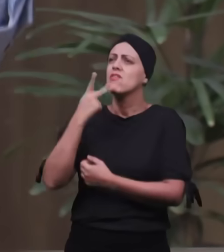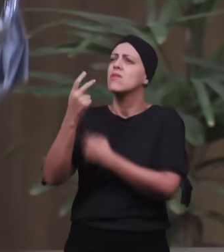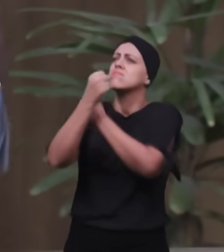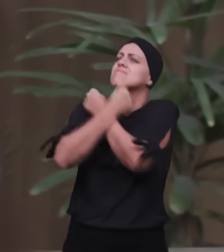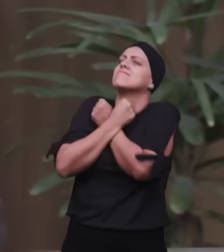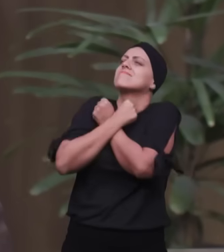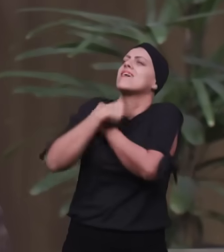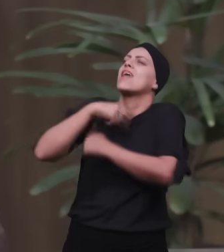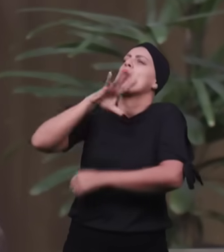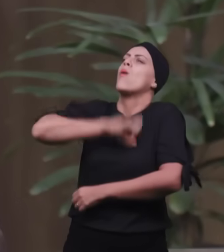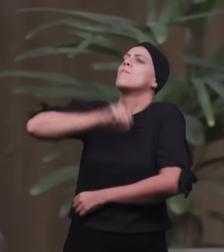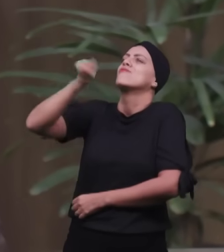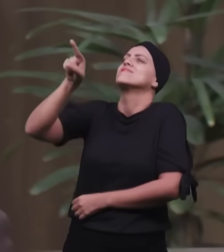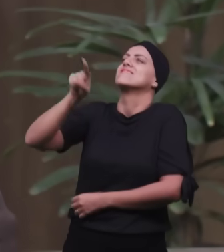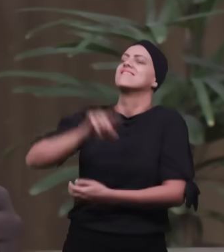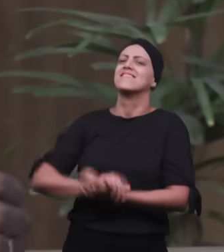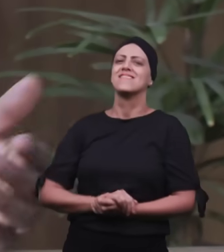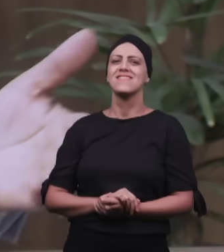eu te amo